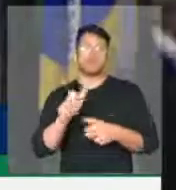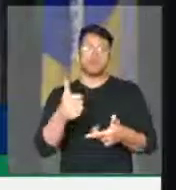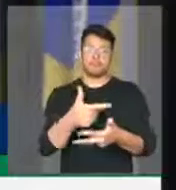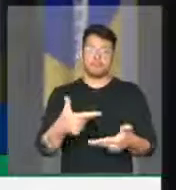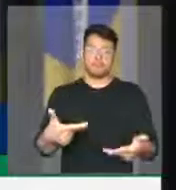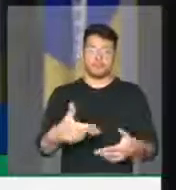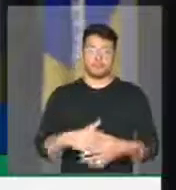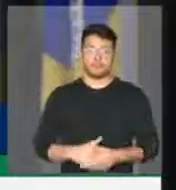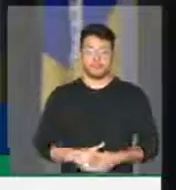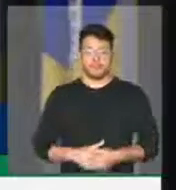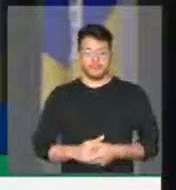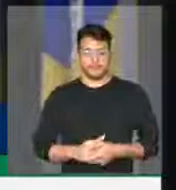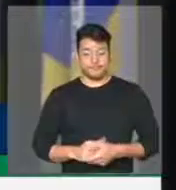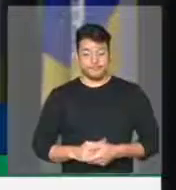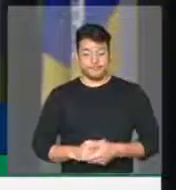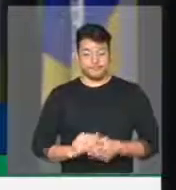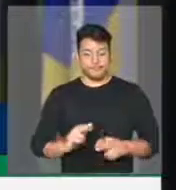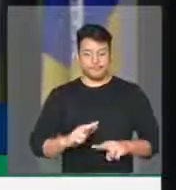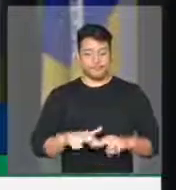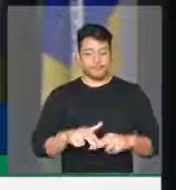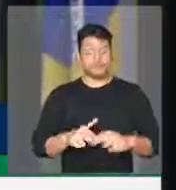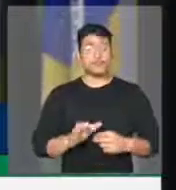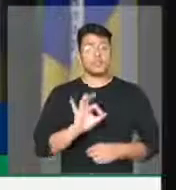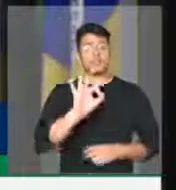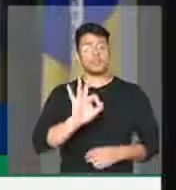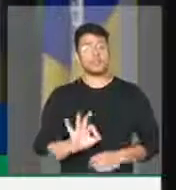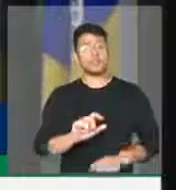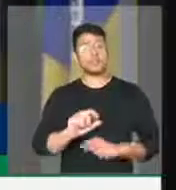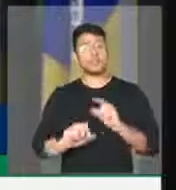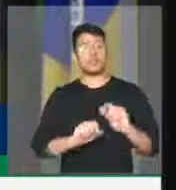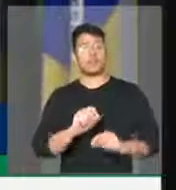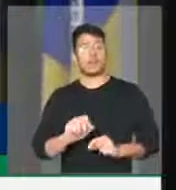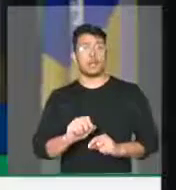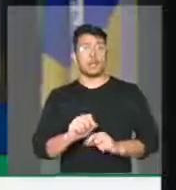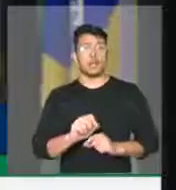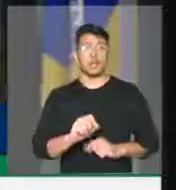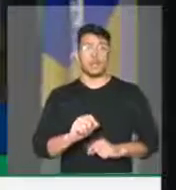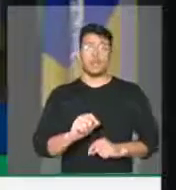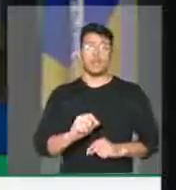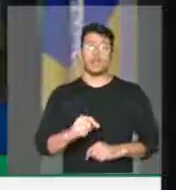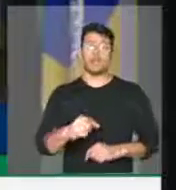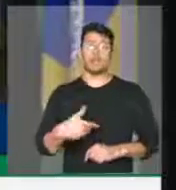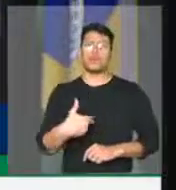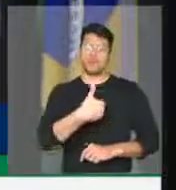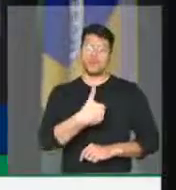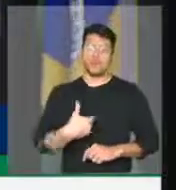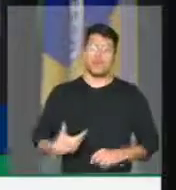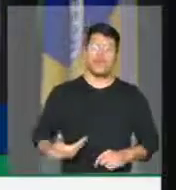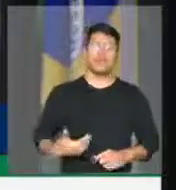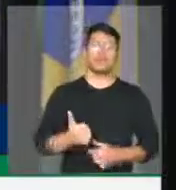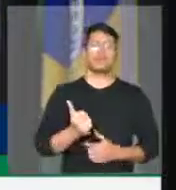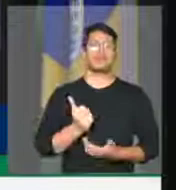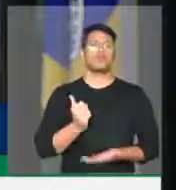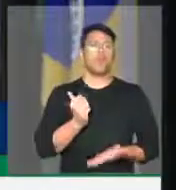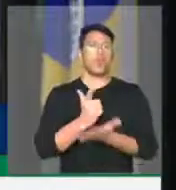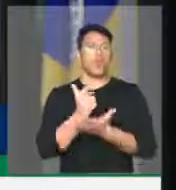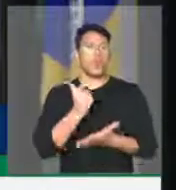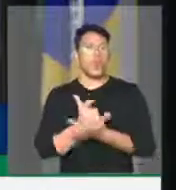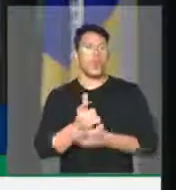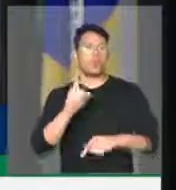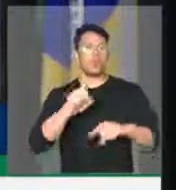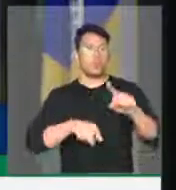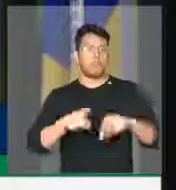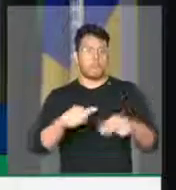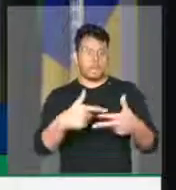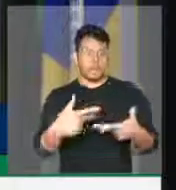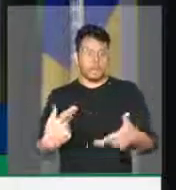da sua aquisição, dos seus equipamentos, das suas produções ou das suas importações desse material,